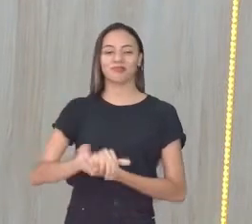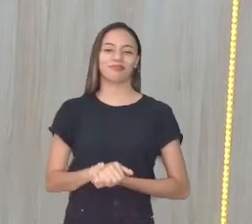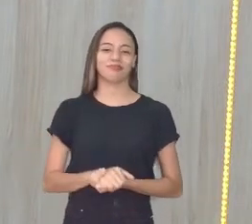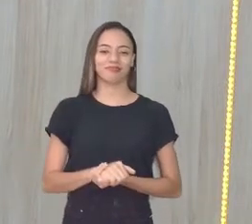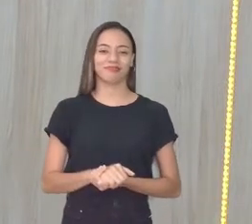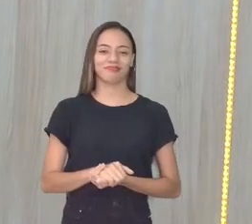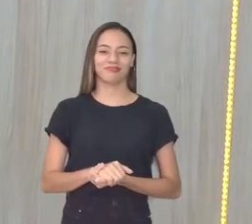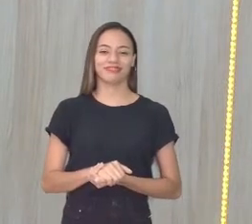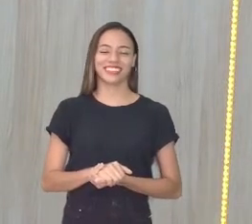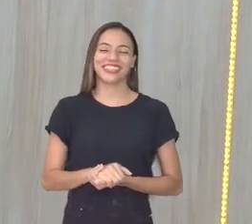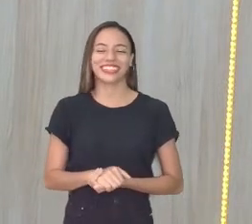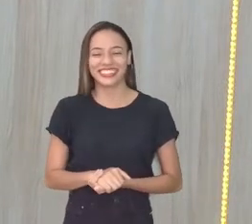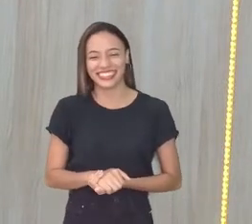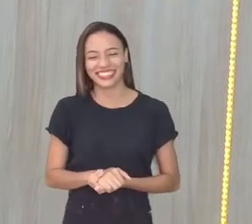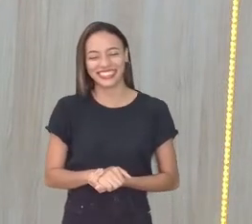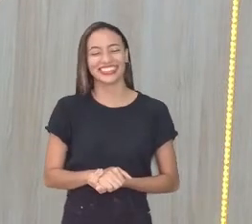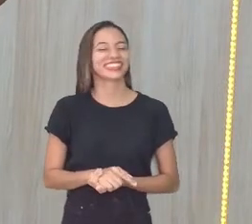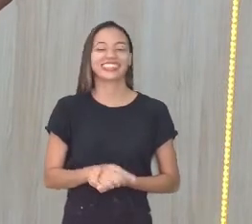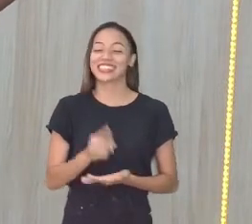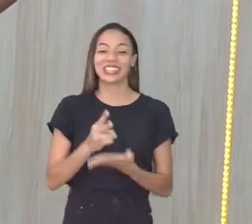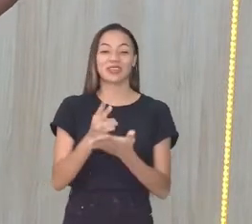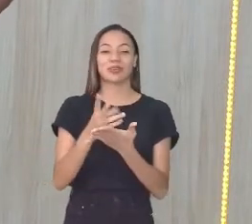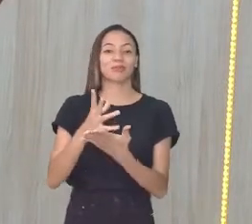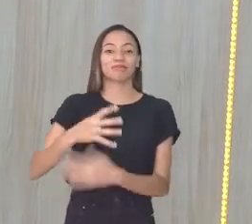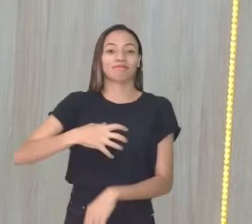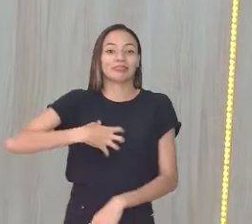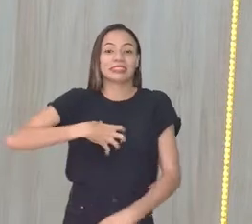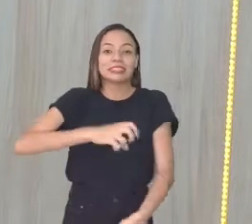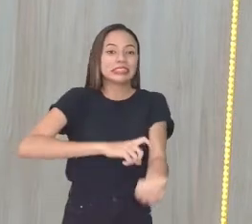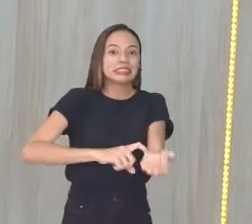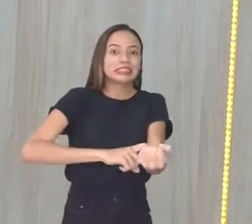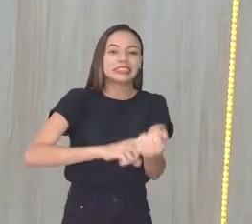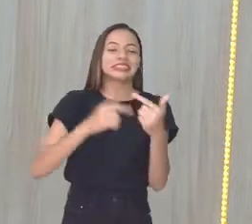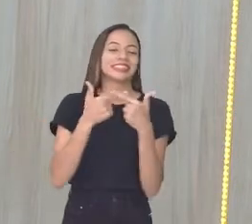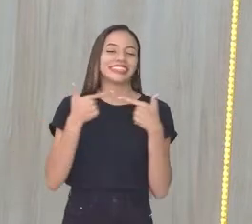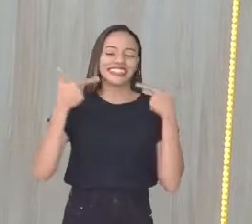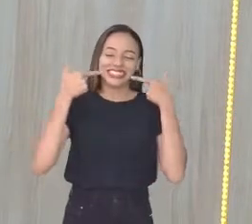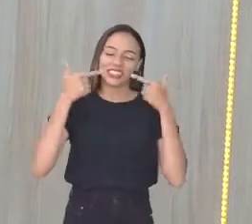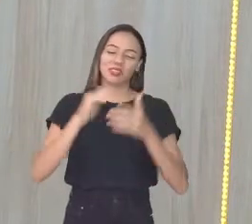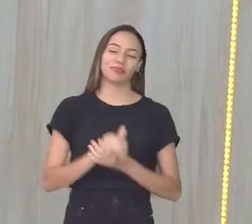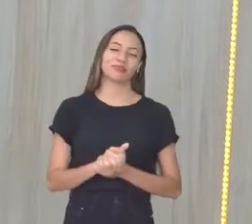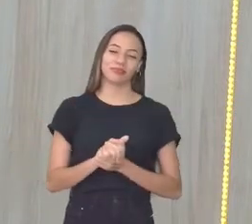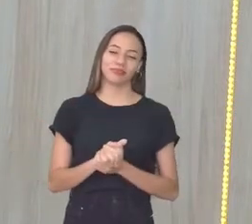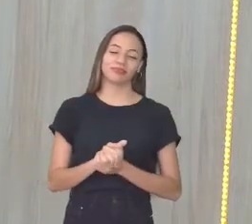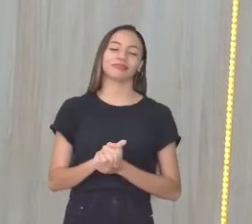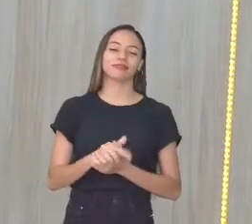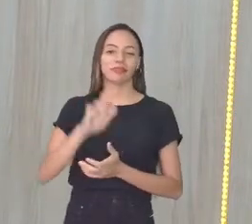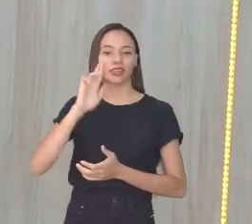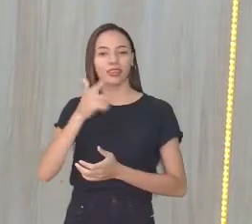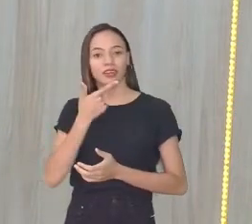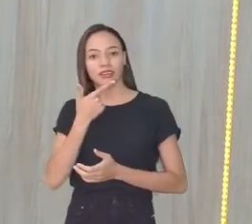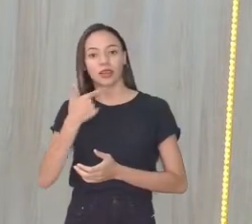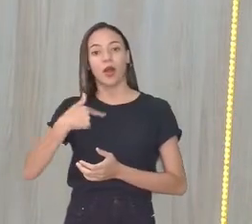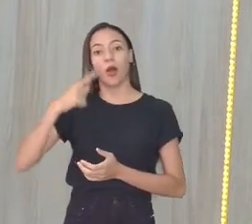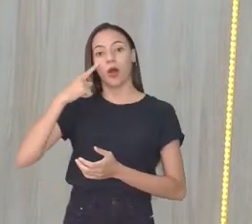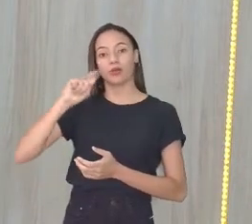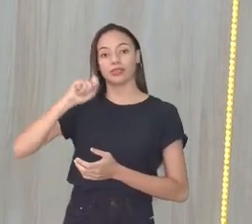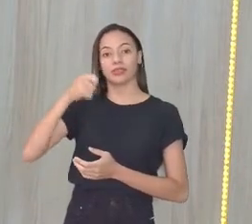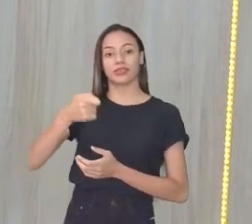Dá uma risadinha, Raquel, ela fica nervosa, ela ri, ó. Raquel Cabral, nossa intérprete de Libras, e eu aprendi o nome dela assim,